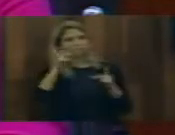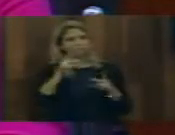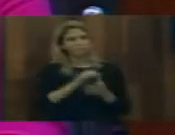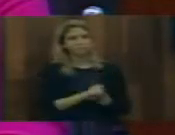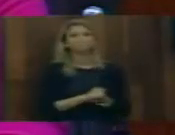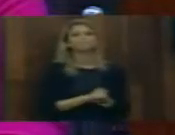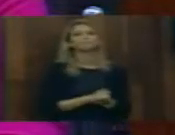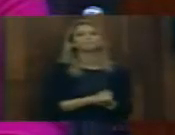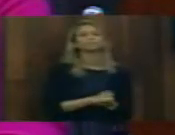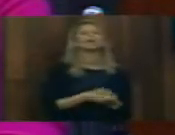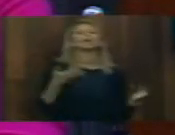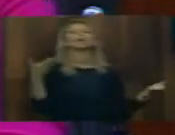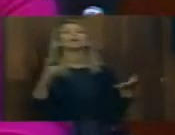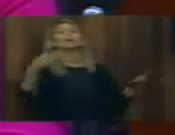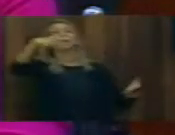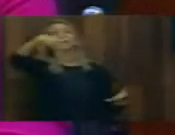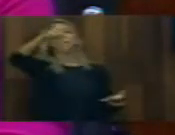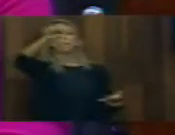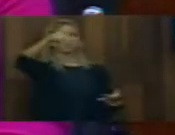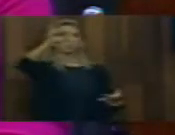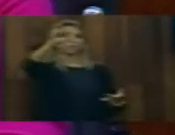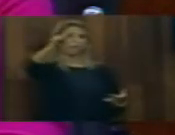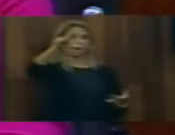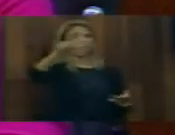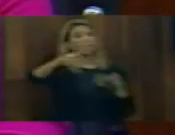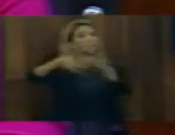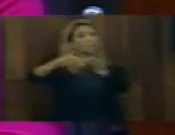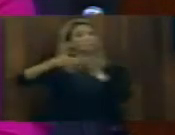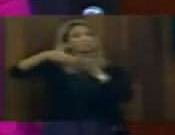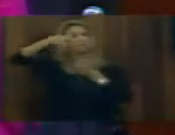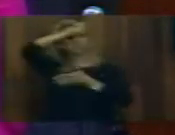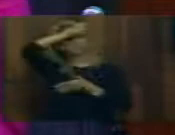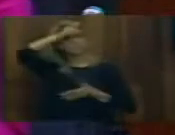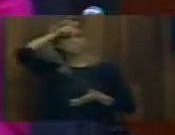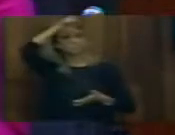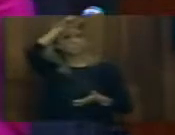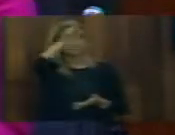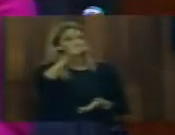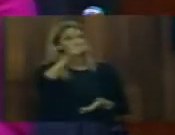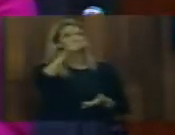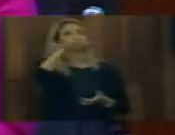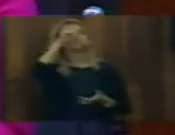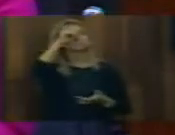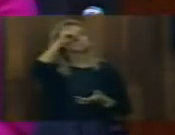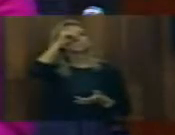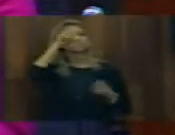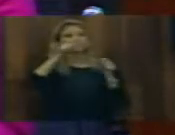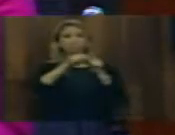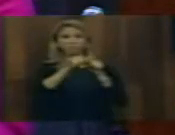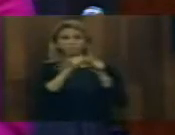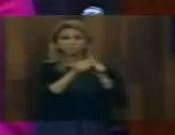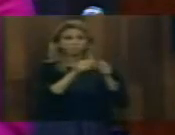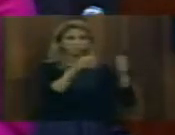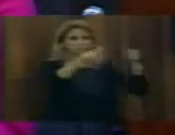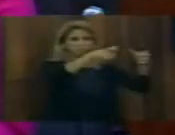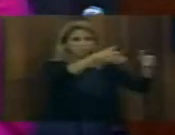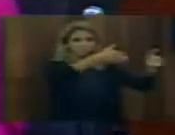0423-2019, Manuel Machado de Azevedo, solicita o excelentíssimo senhor prefeito a criação da ciclovia na estrada do